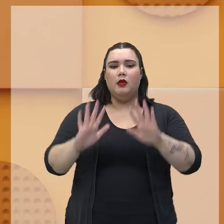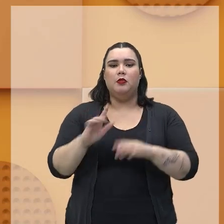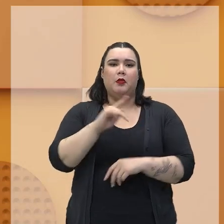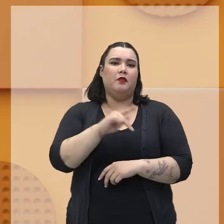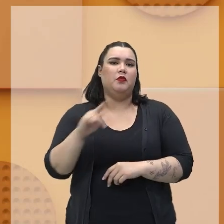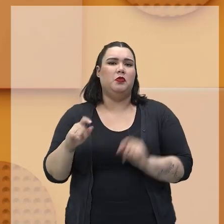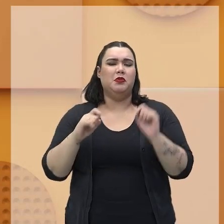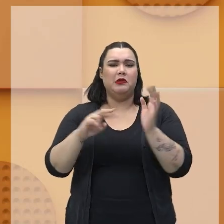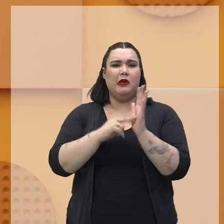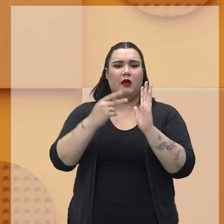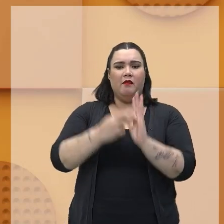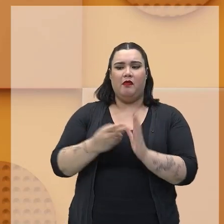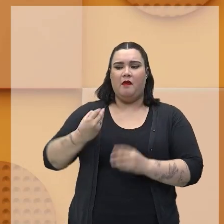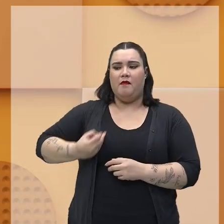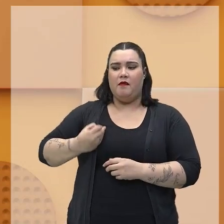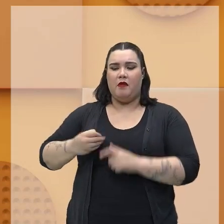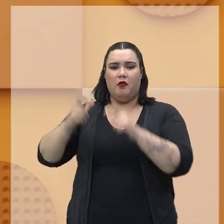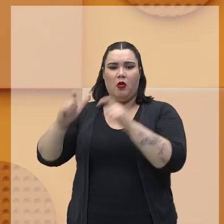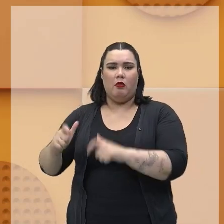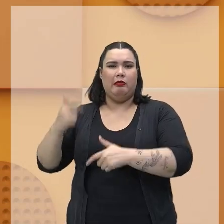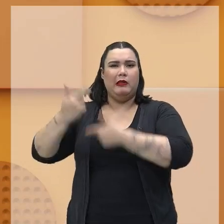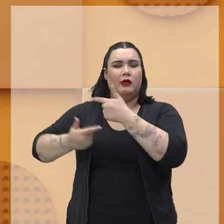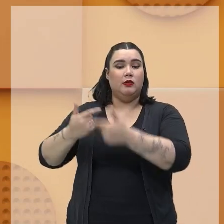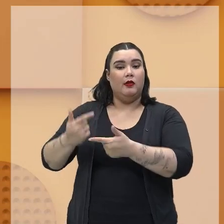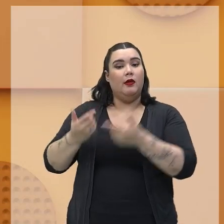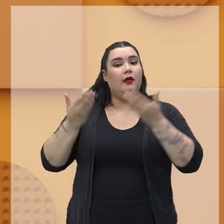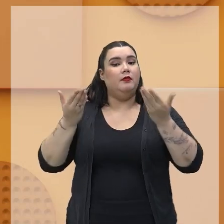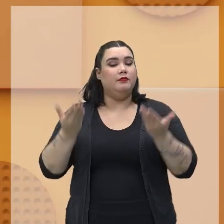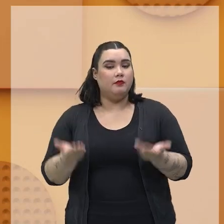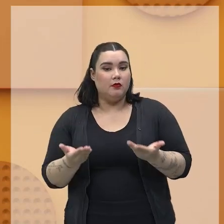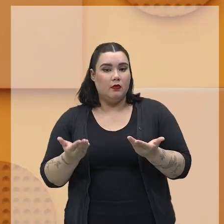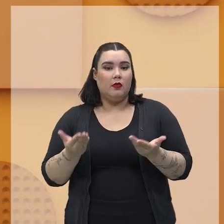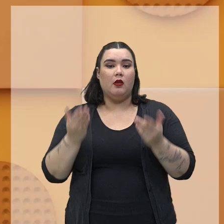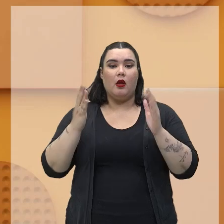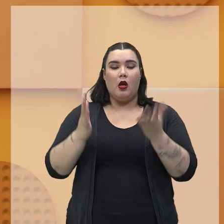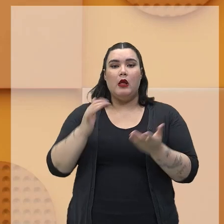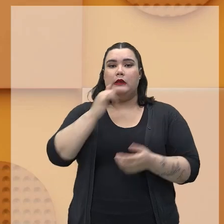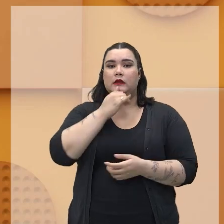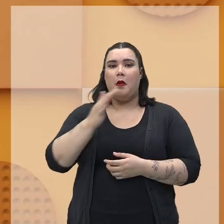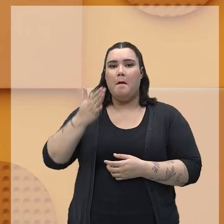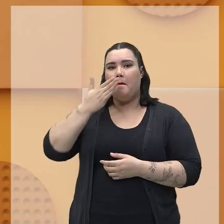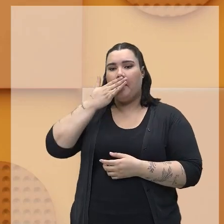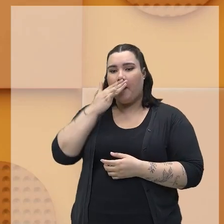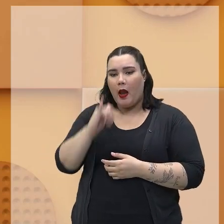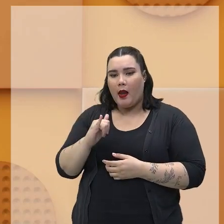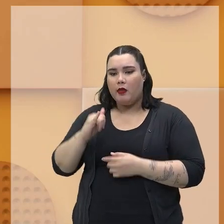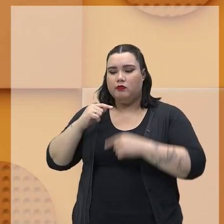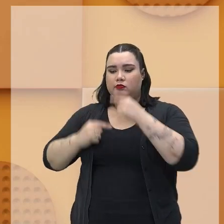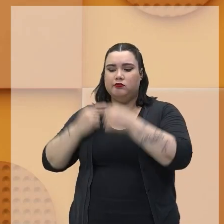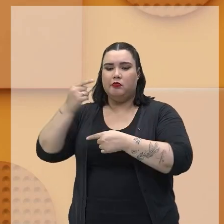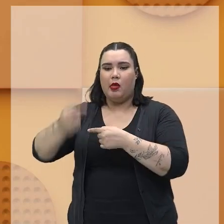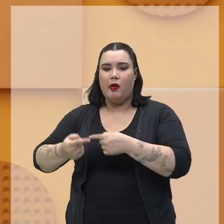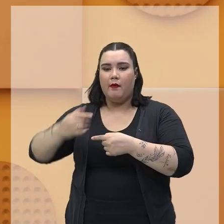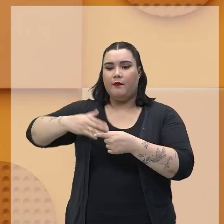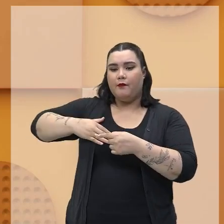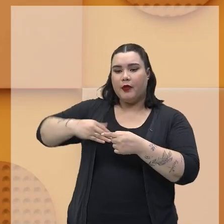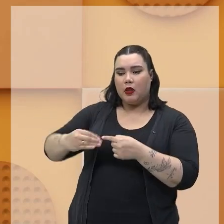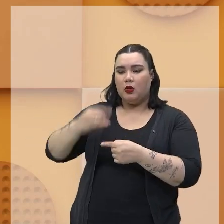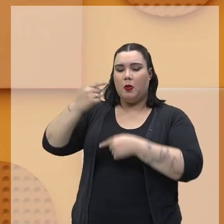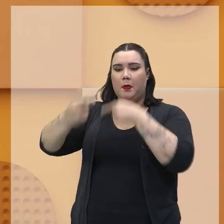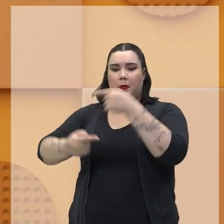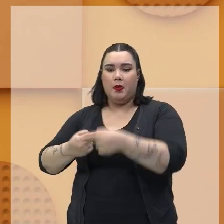ocupação tradicional, professor? É aquela ocupação que acontece passada de pai para filho, de pessoas que estão